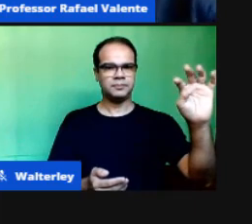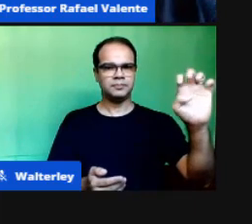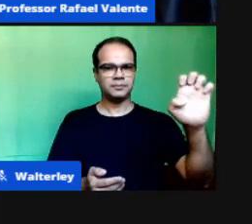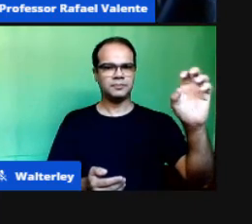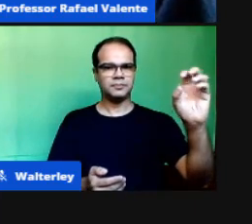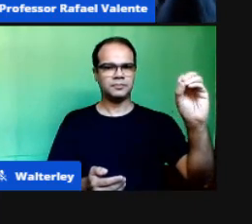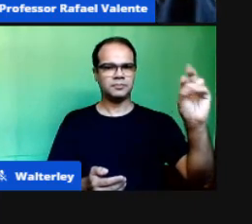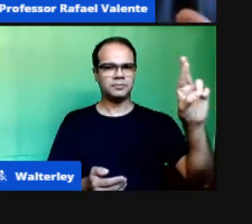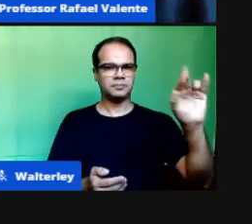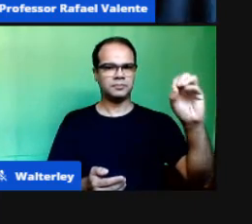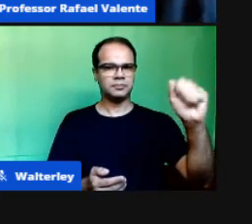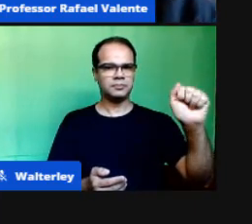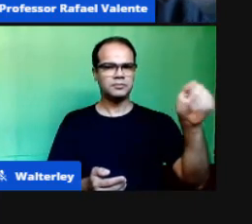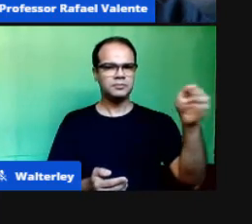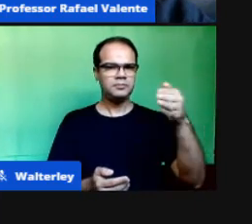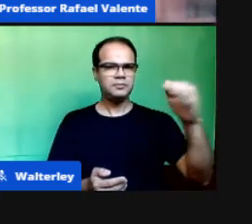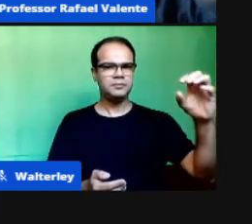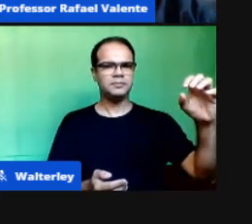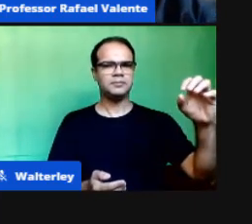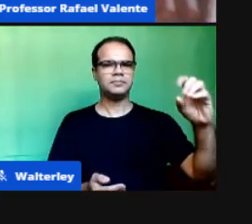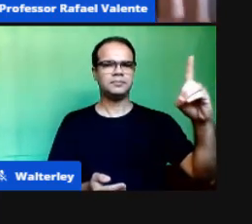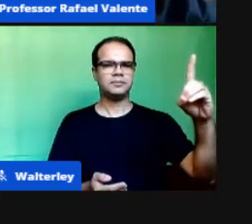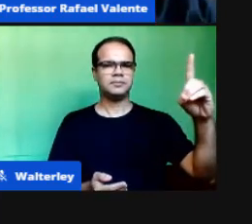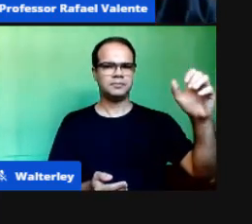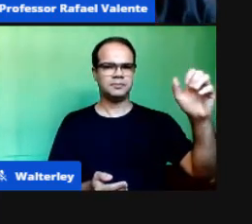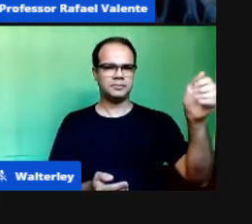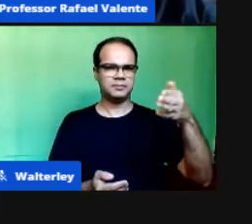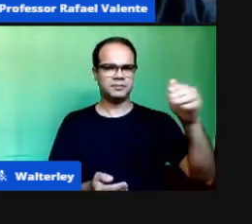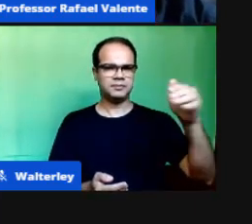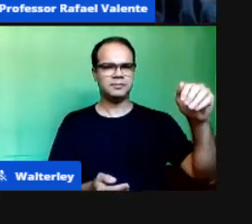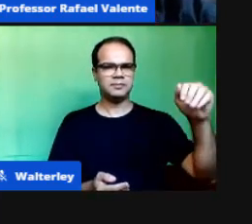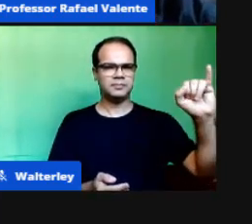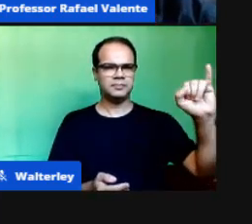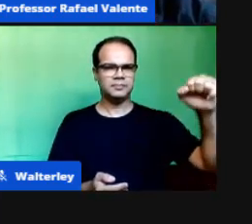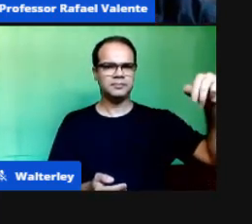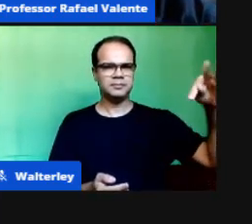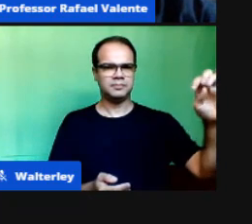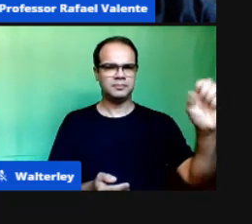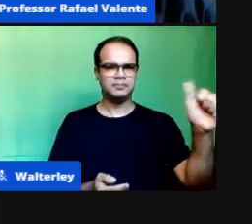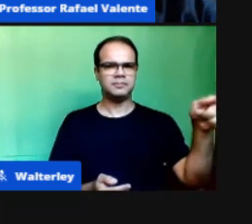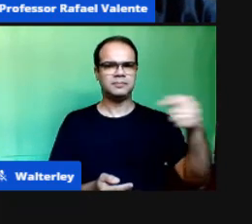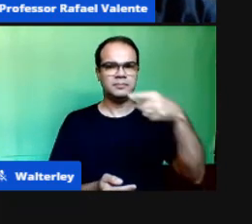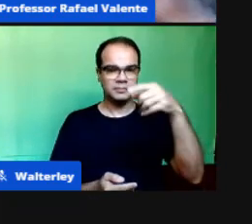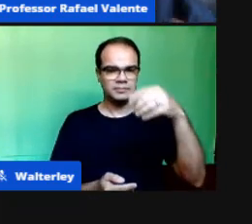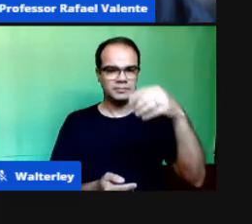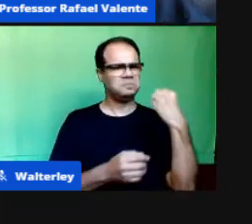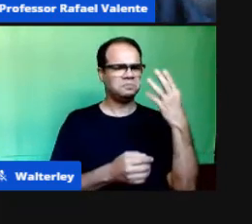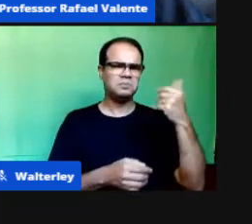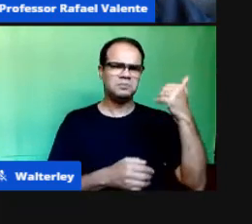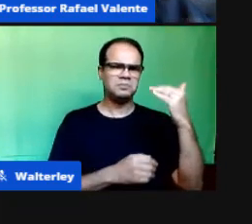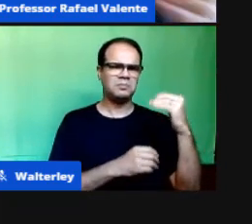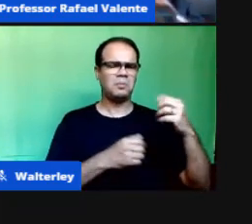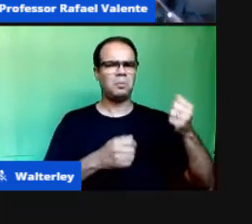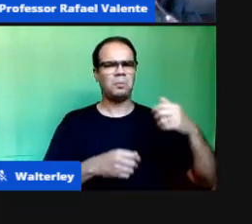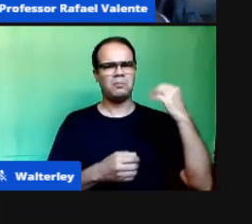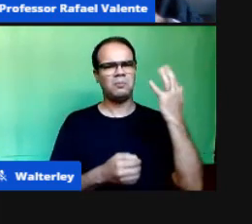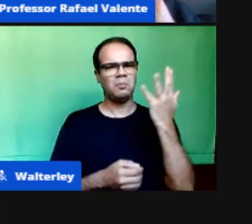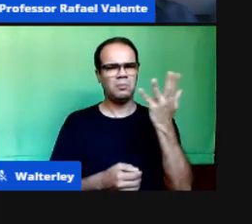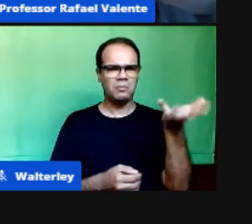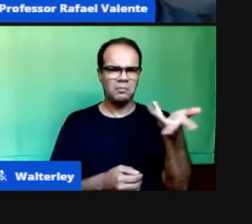por pedagogos, filósofos e também psicólogos. É uma obra muito clássica dele, tá bom? Mais